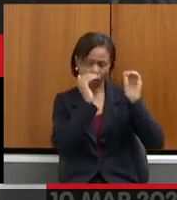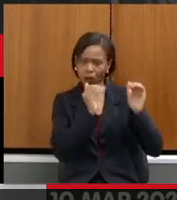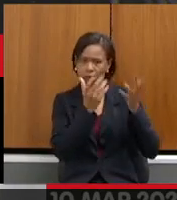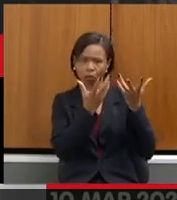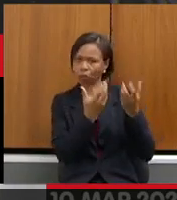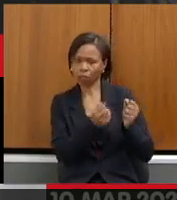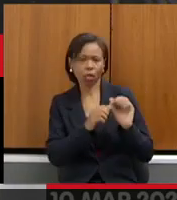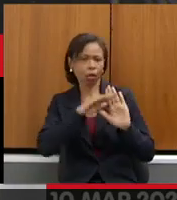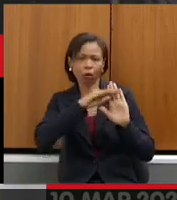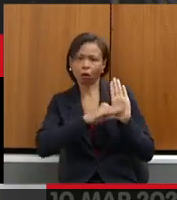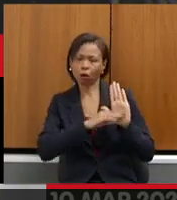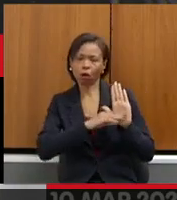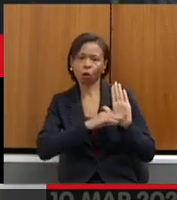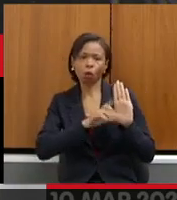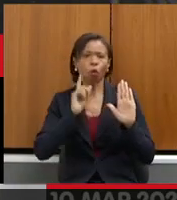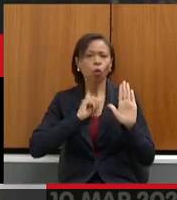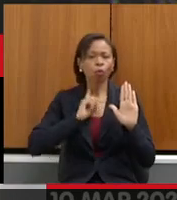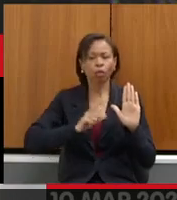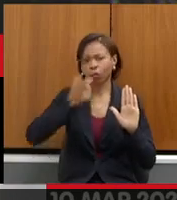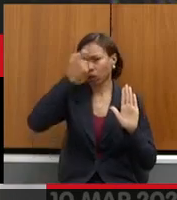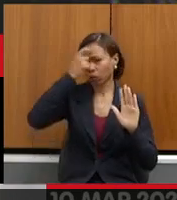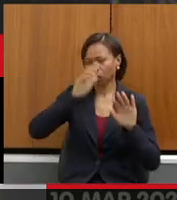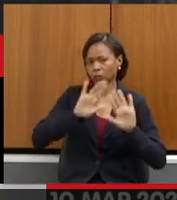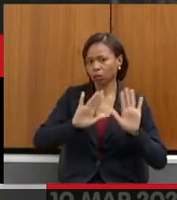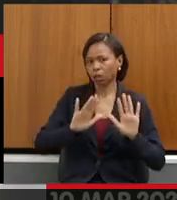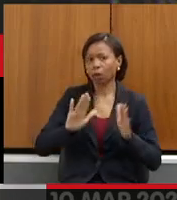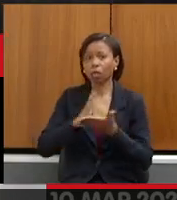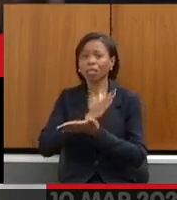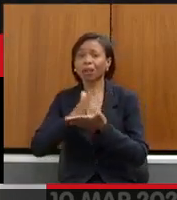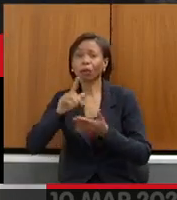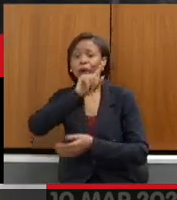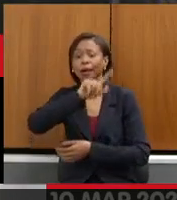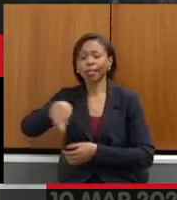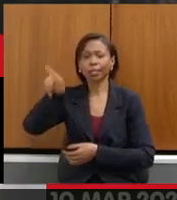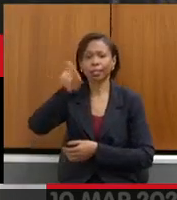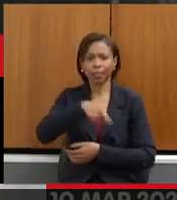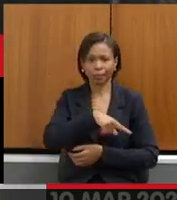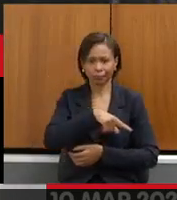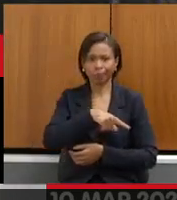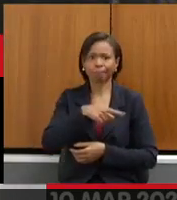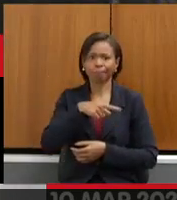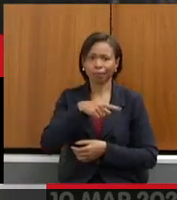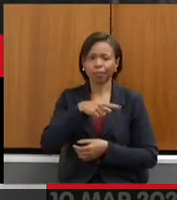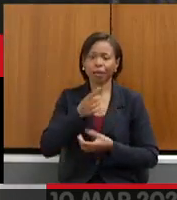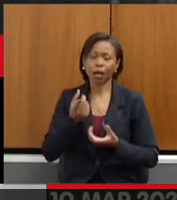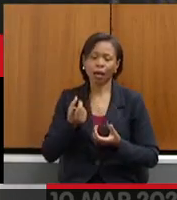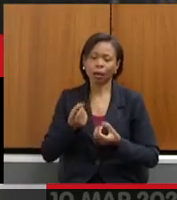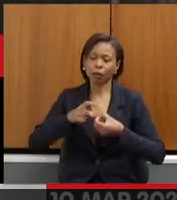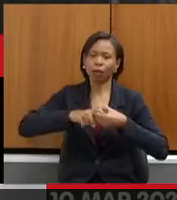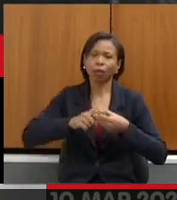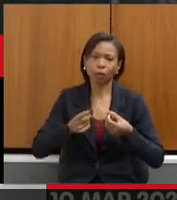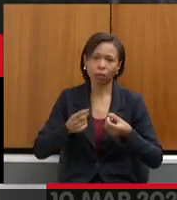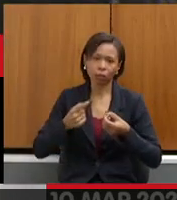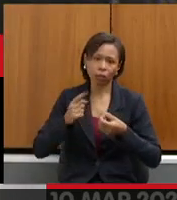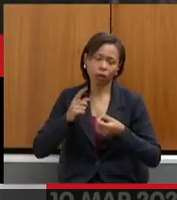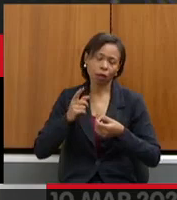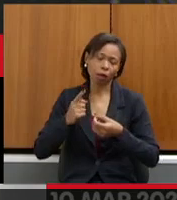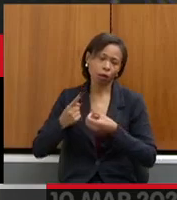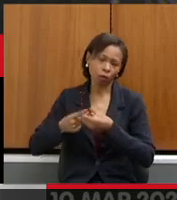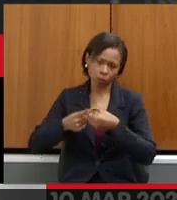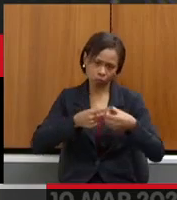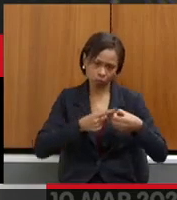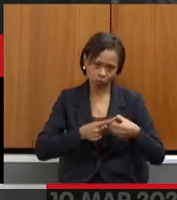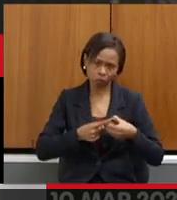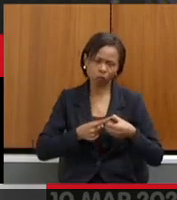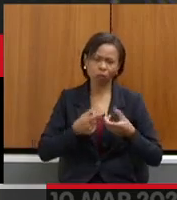e outros cancelaram Adesão do município está vendo resistência dos prefeitos